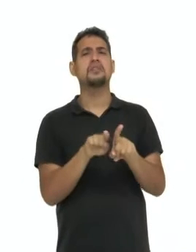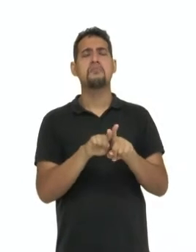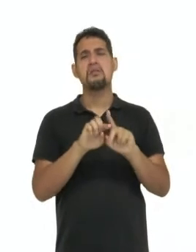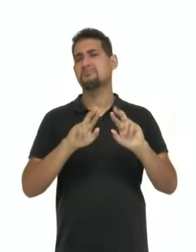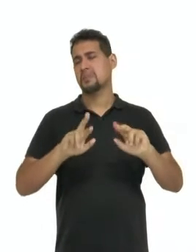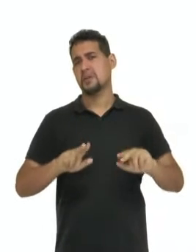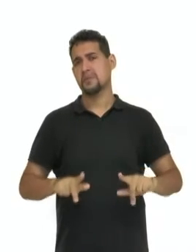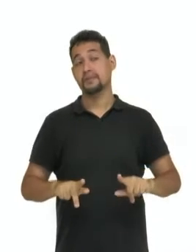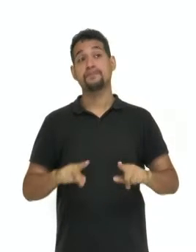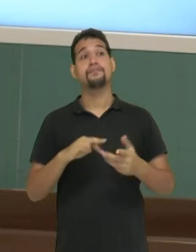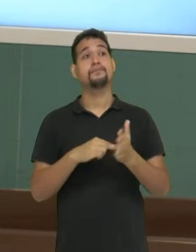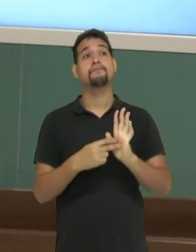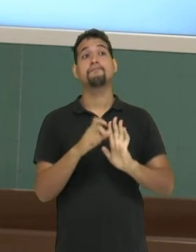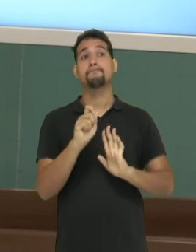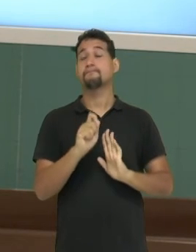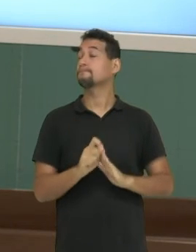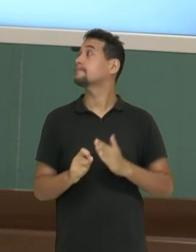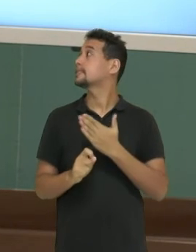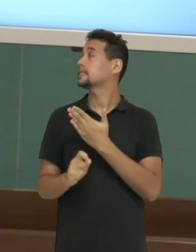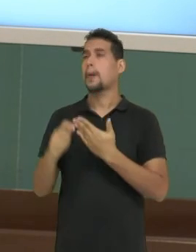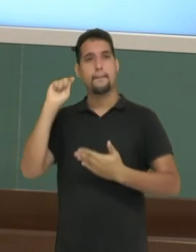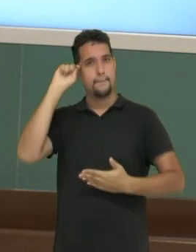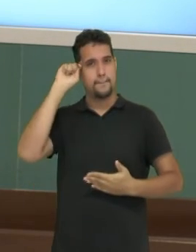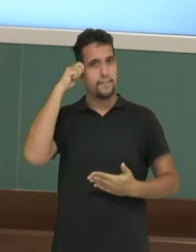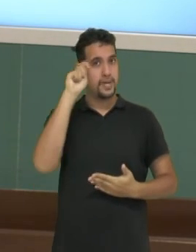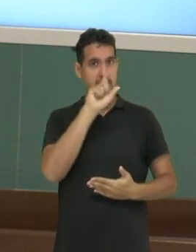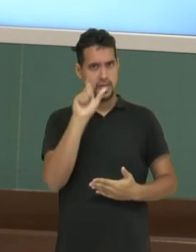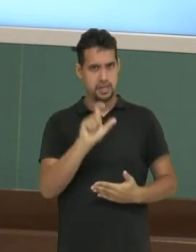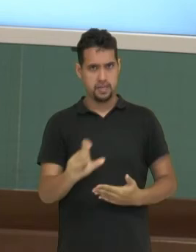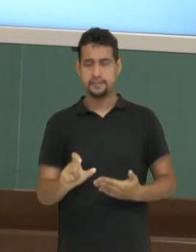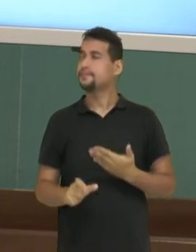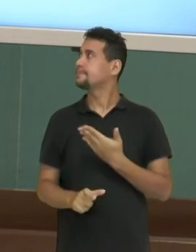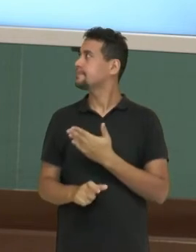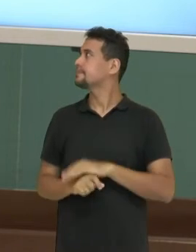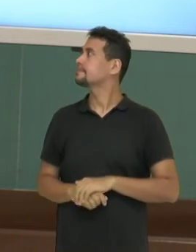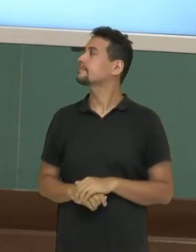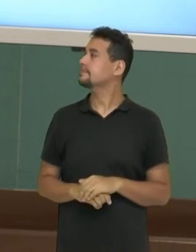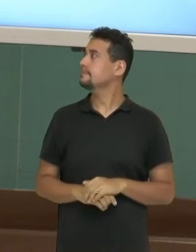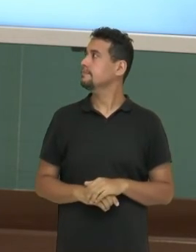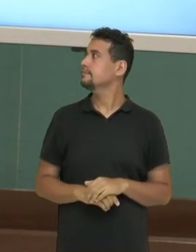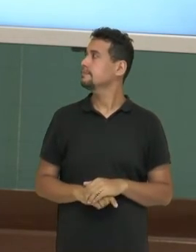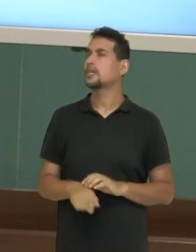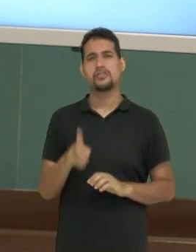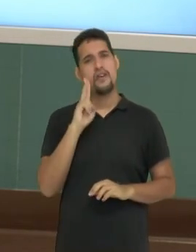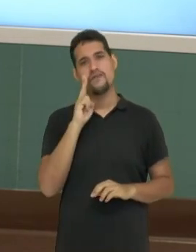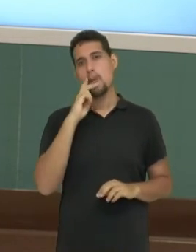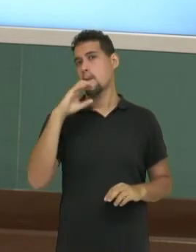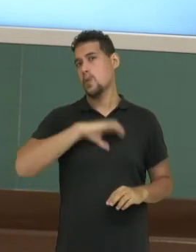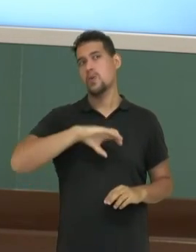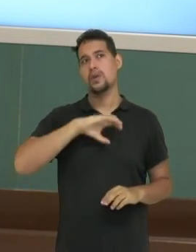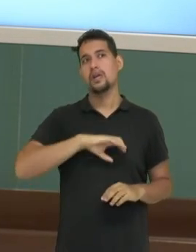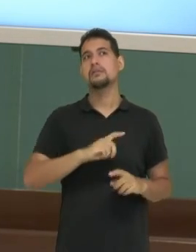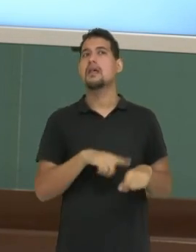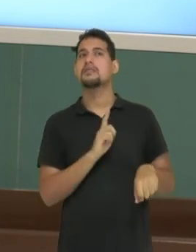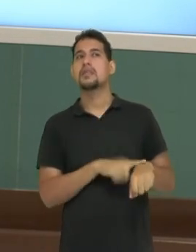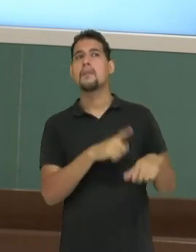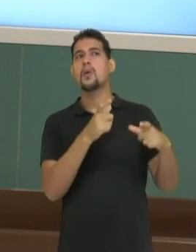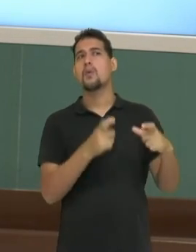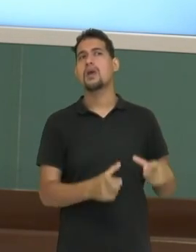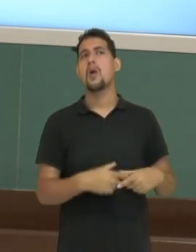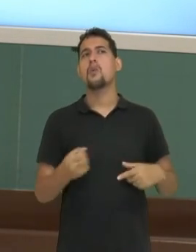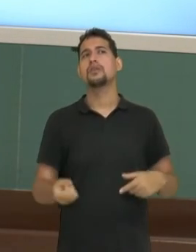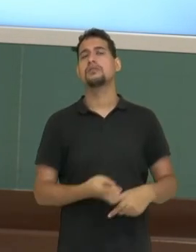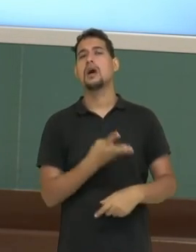negación. Essas são como elas podem ser classificadas, vocês já devem ter visto na língua portuguesa. Tempo, lugar,